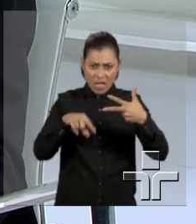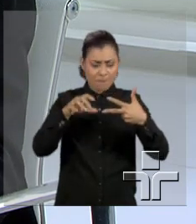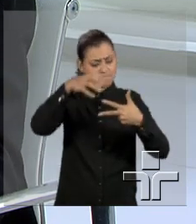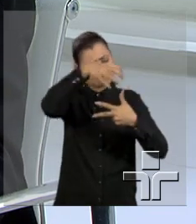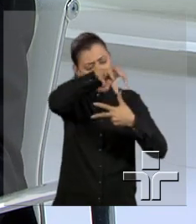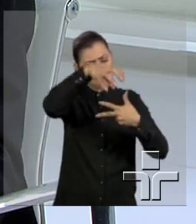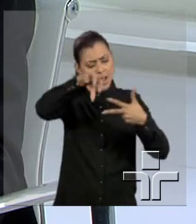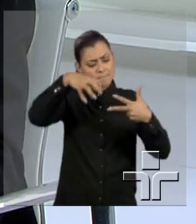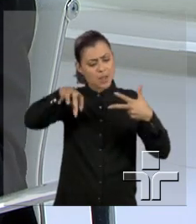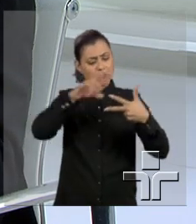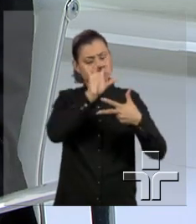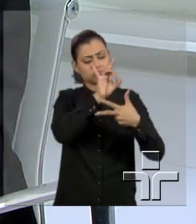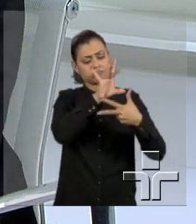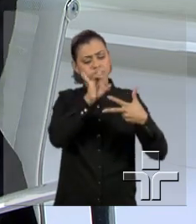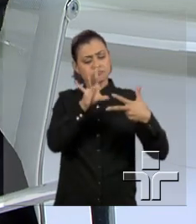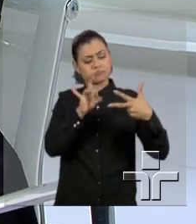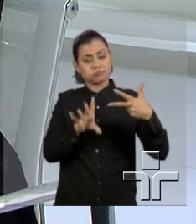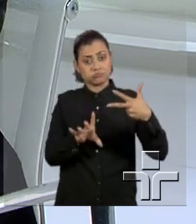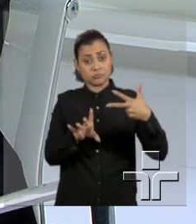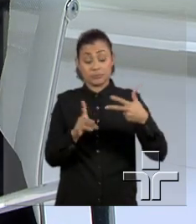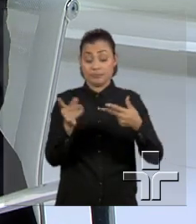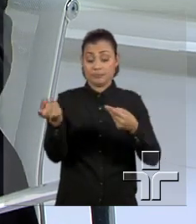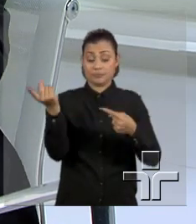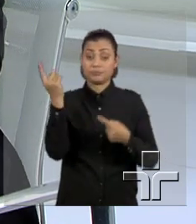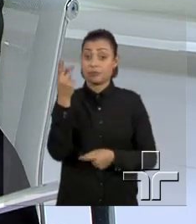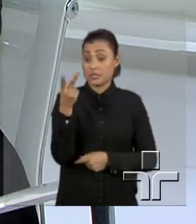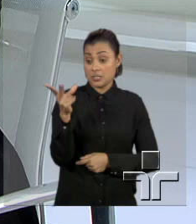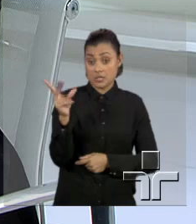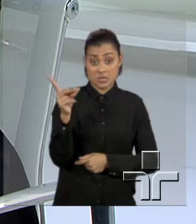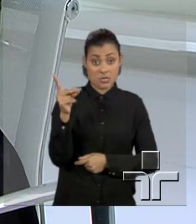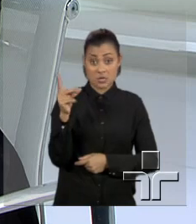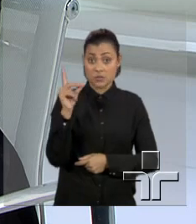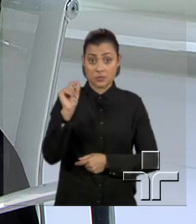poderes. A segunda ordem cronológica: